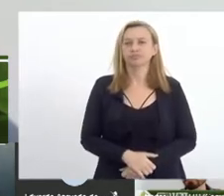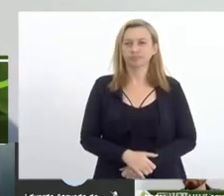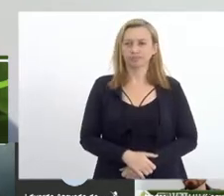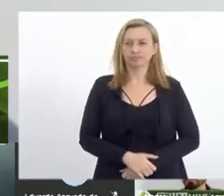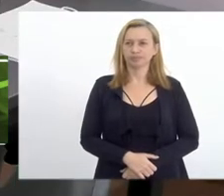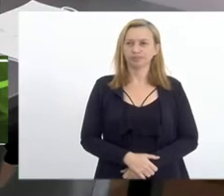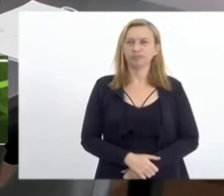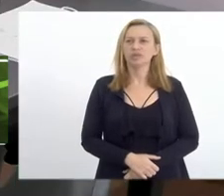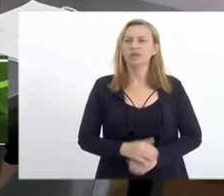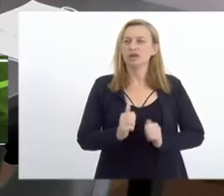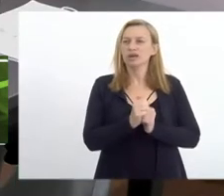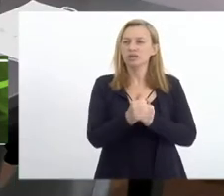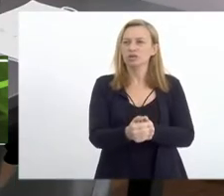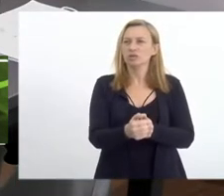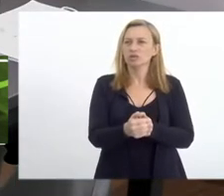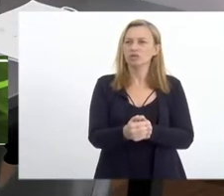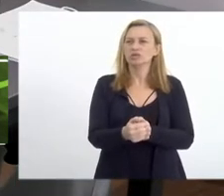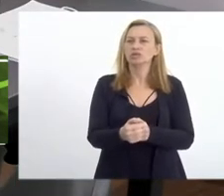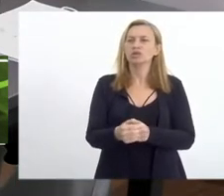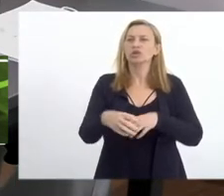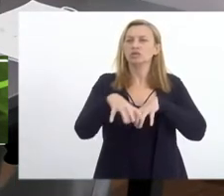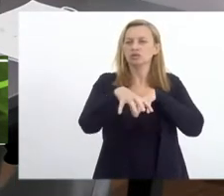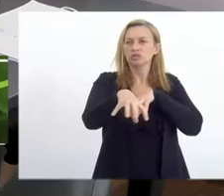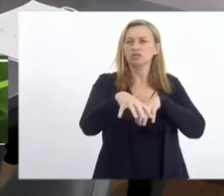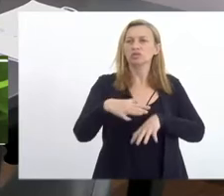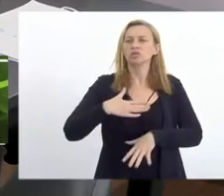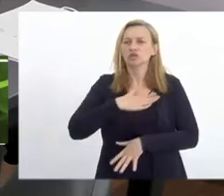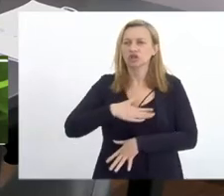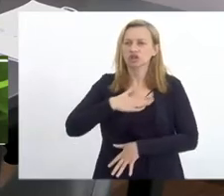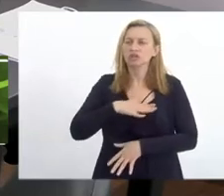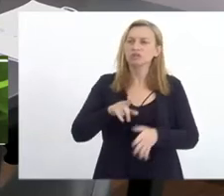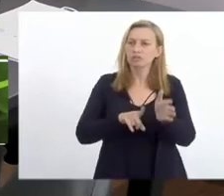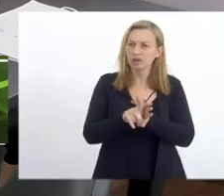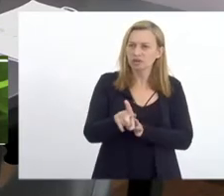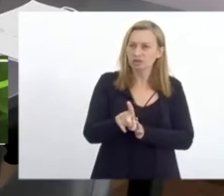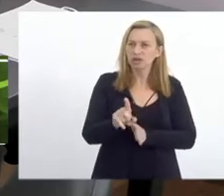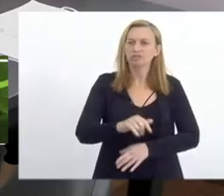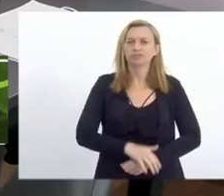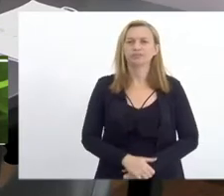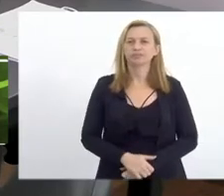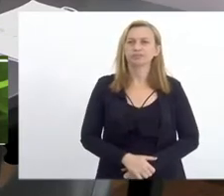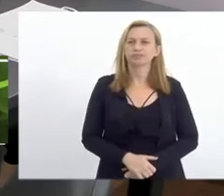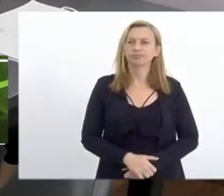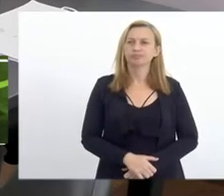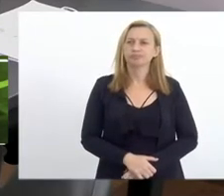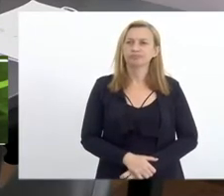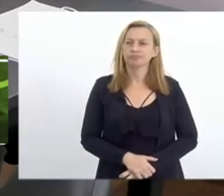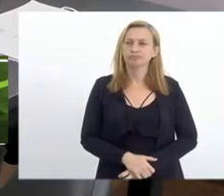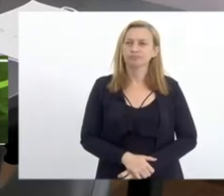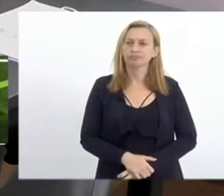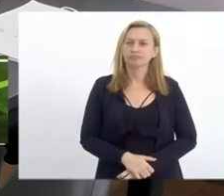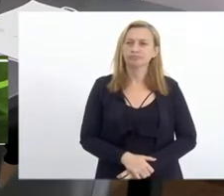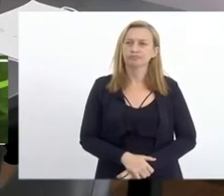Alguém que está nos acompanhando através do virtual gostaria de estar fazendo alguma colocação, alguma pergunta? Tem gente com a mão levantada